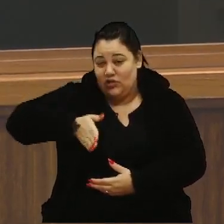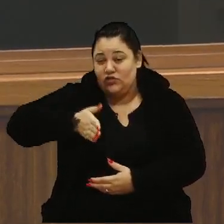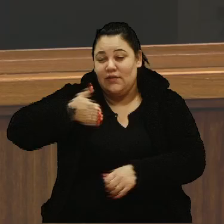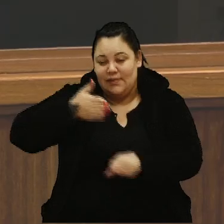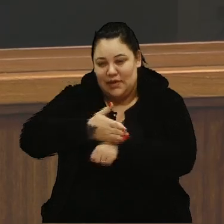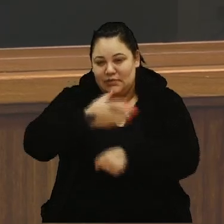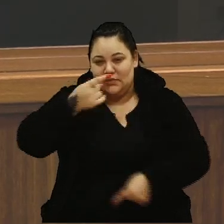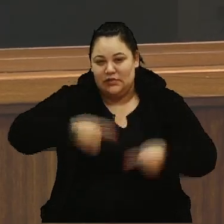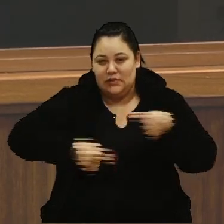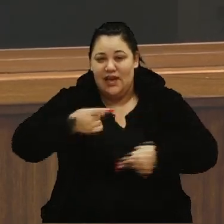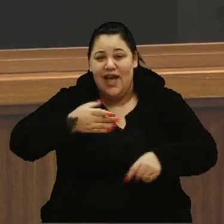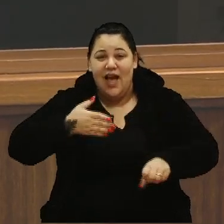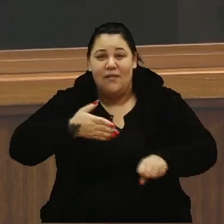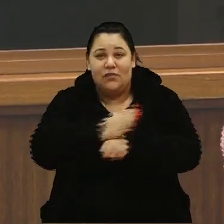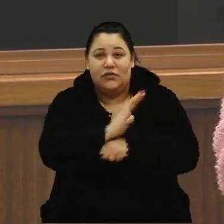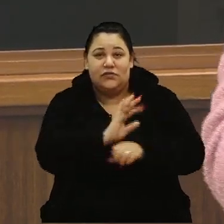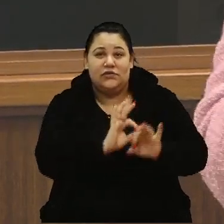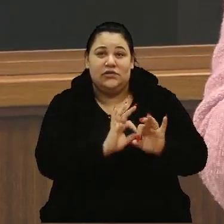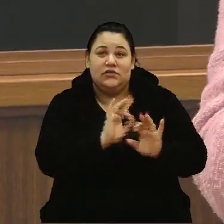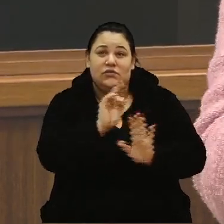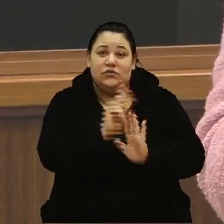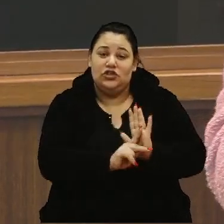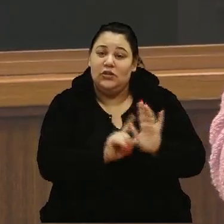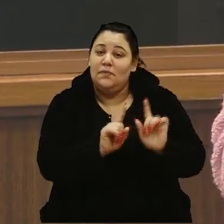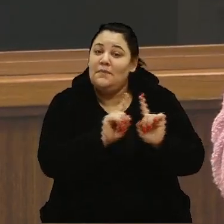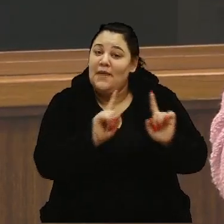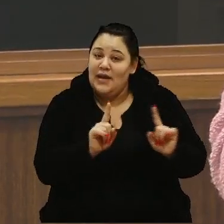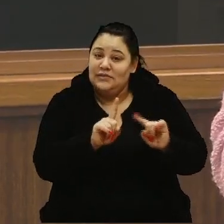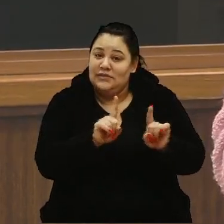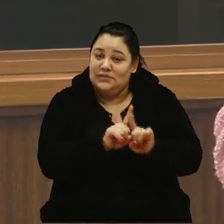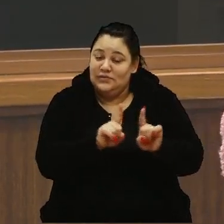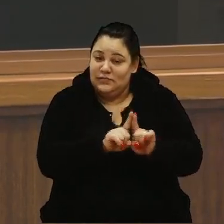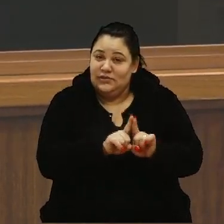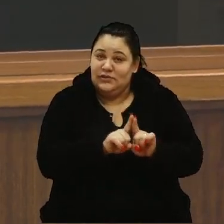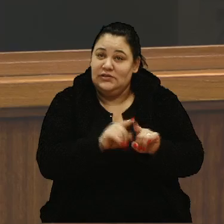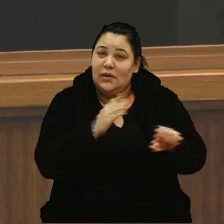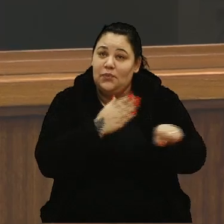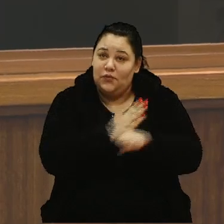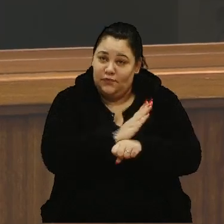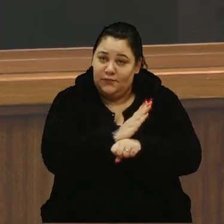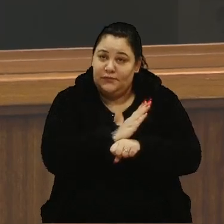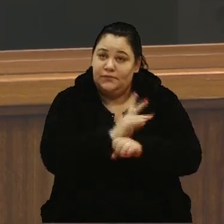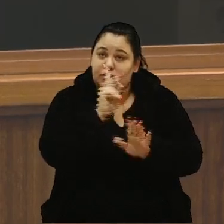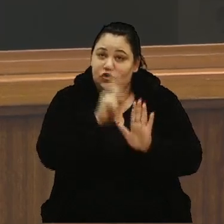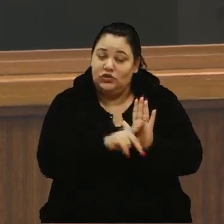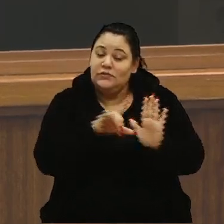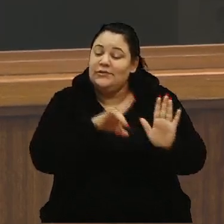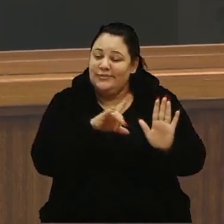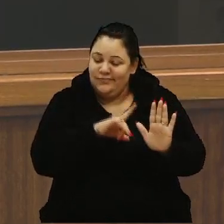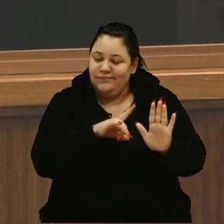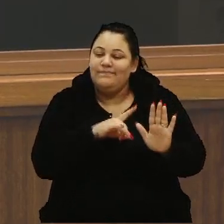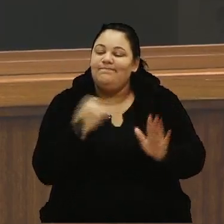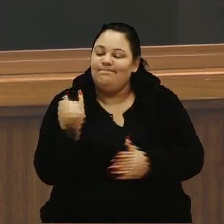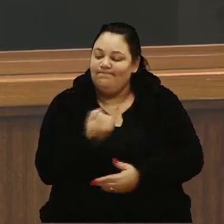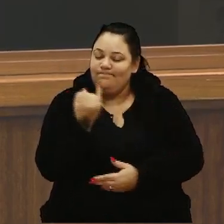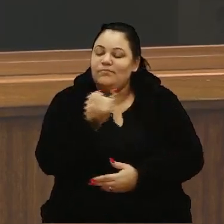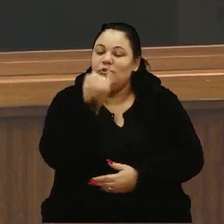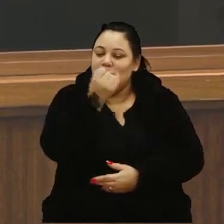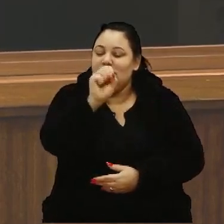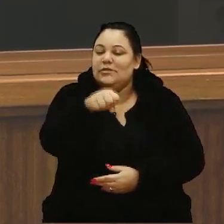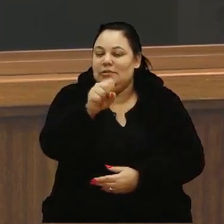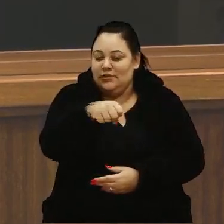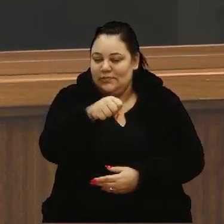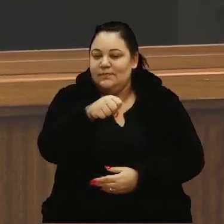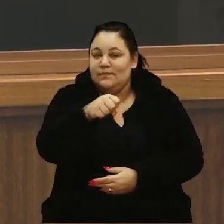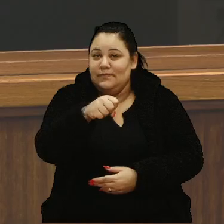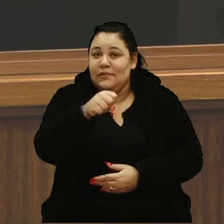discussão, aprovem, mas que, além de aprovar um projeto com esta importância, isso efetivamente, se